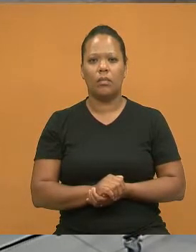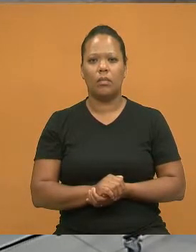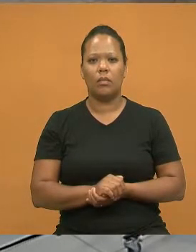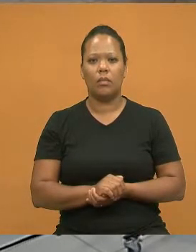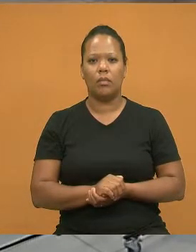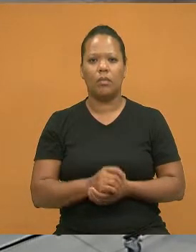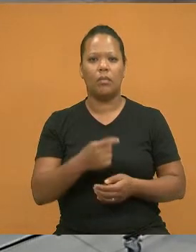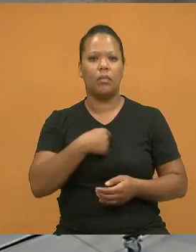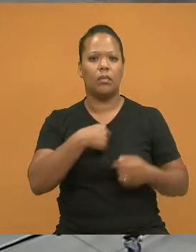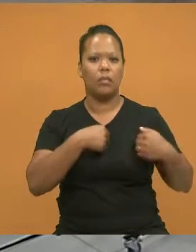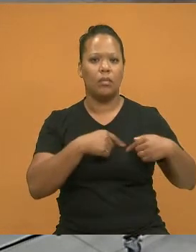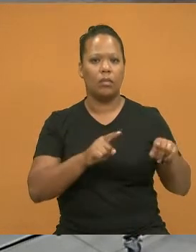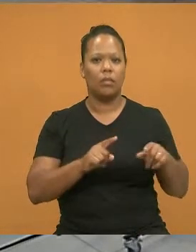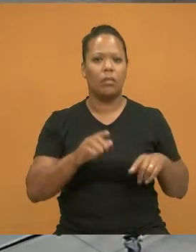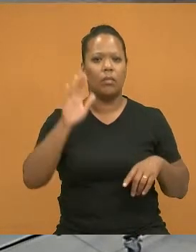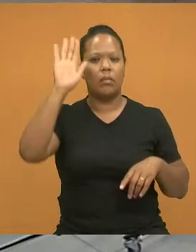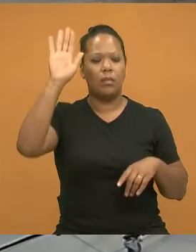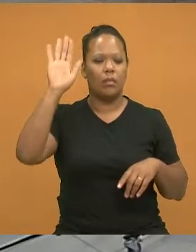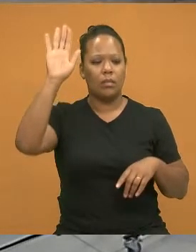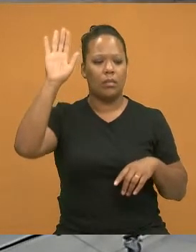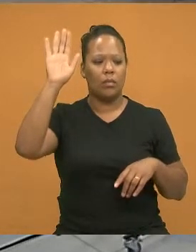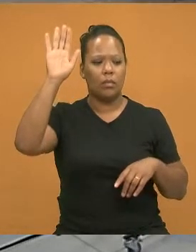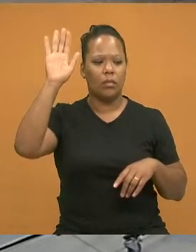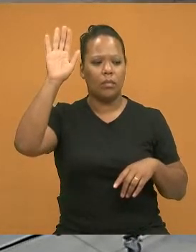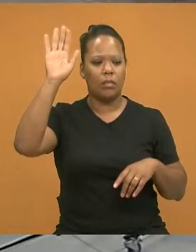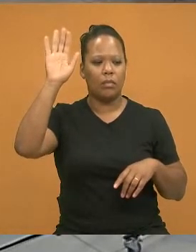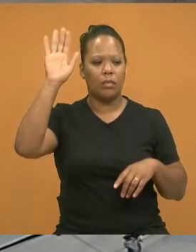Os que forem contrários, que se manifestem levantando o braço.